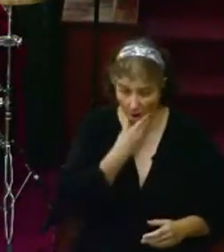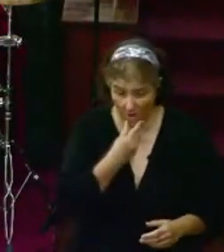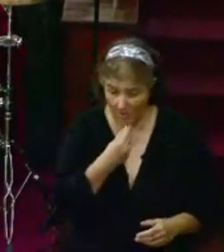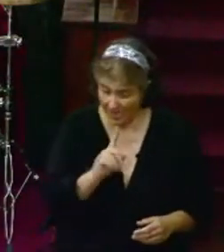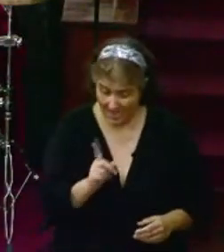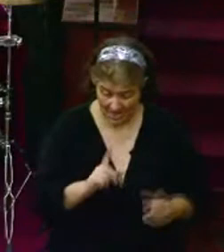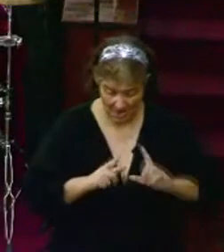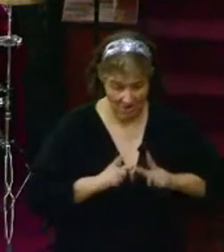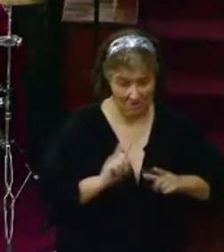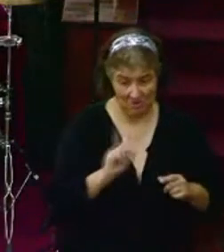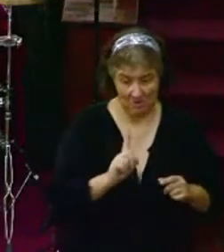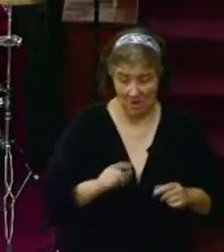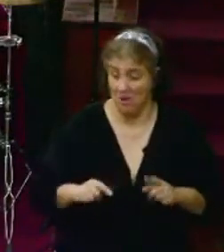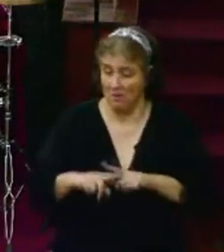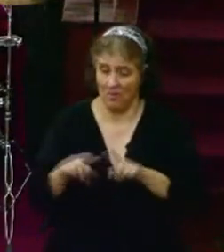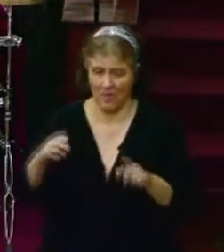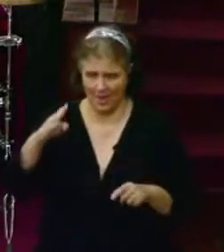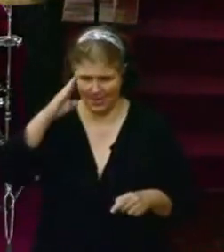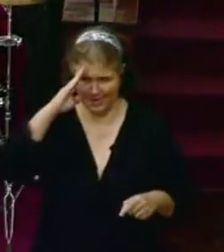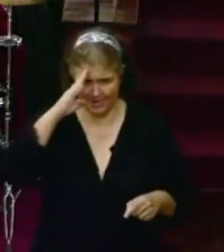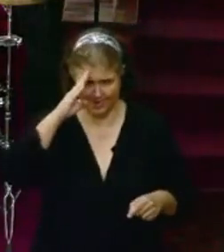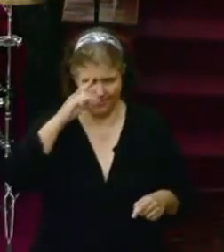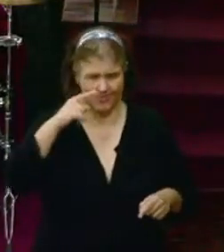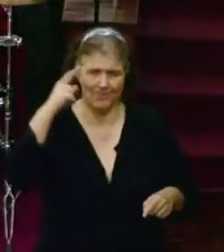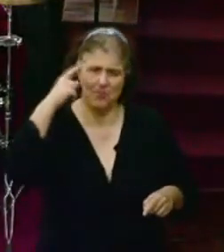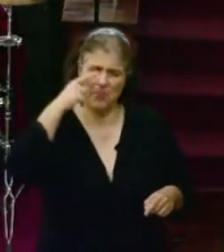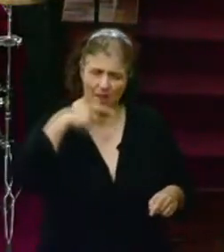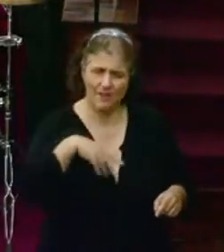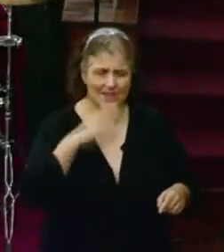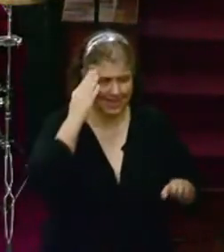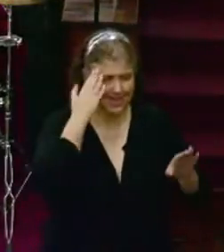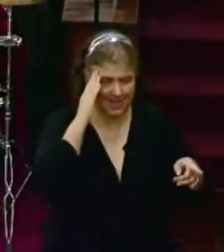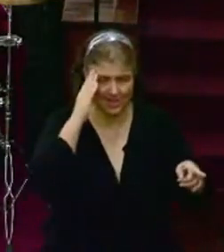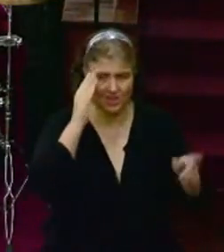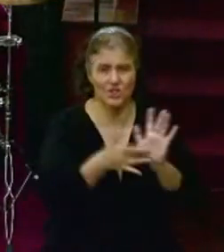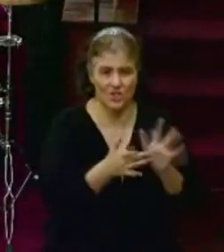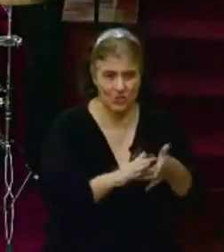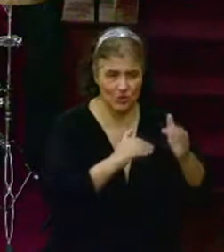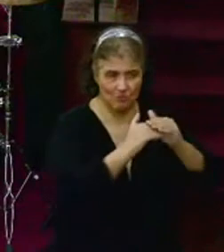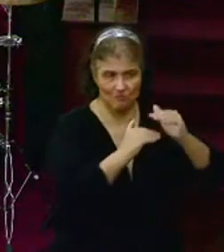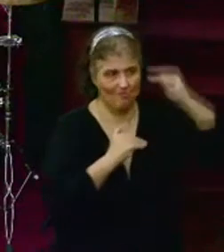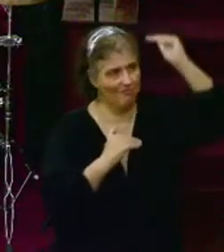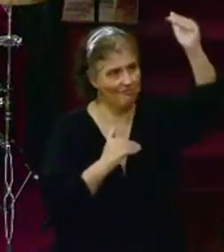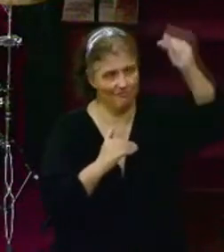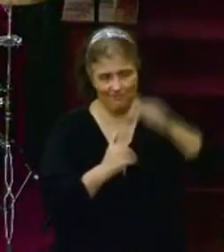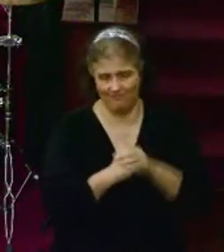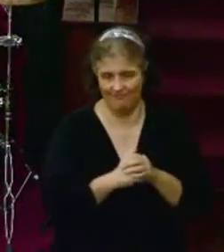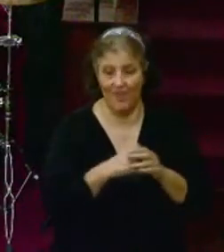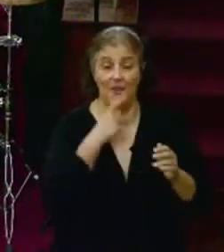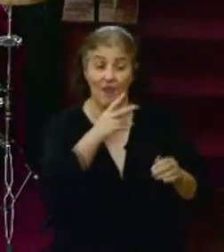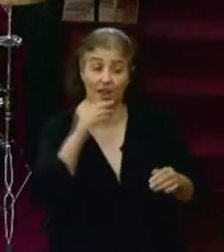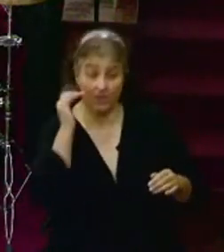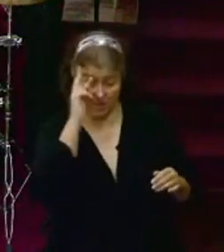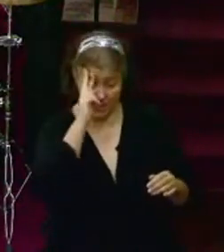um gentil, reconhece que Jesus é superior a ele. Chama Jesus de Senhor e